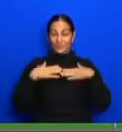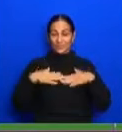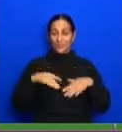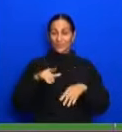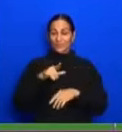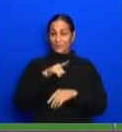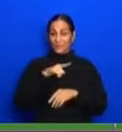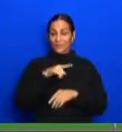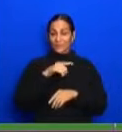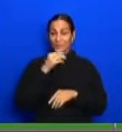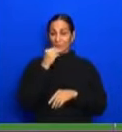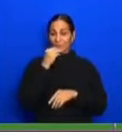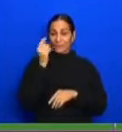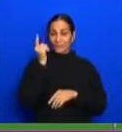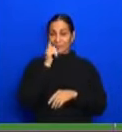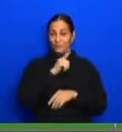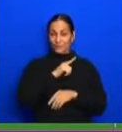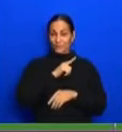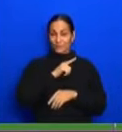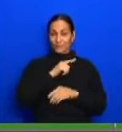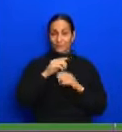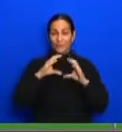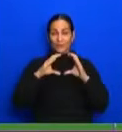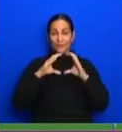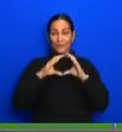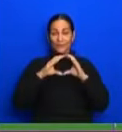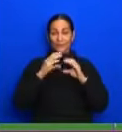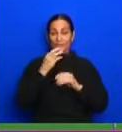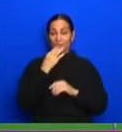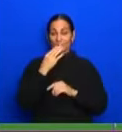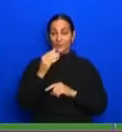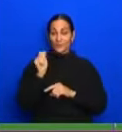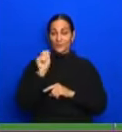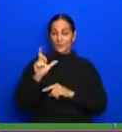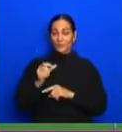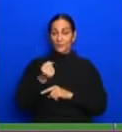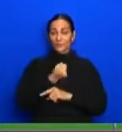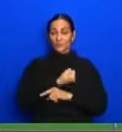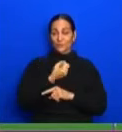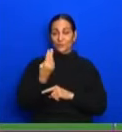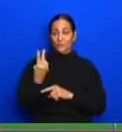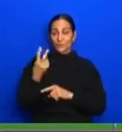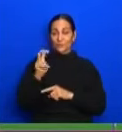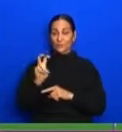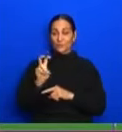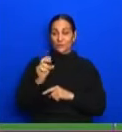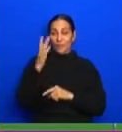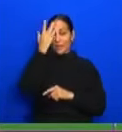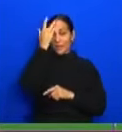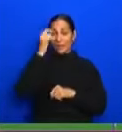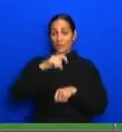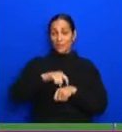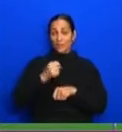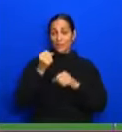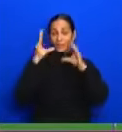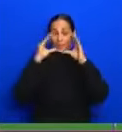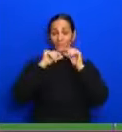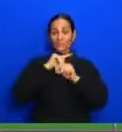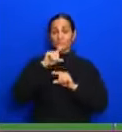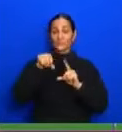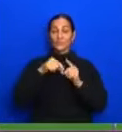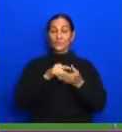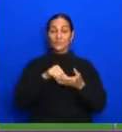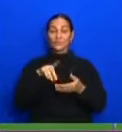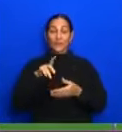Calma, você ainda tem chances. Bola azul número 25. Azul 25. Amanhã às 8 da noite tem sorteio da